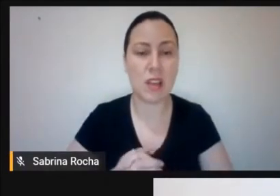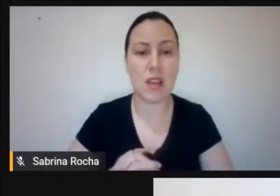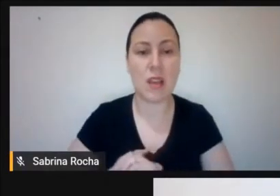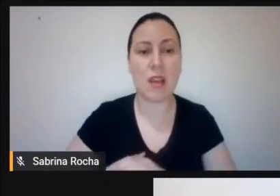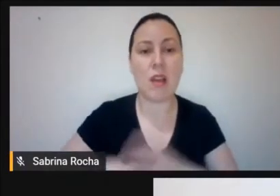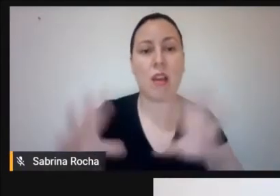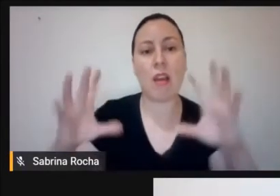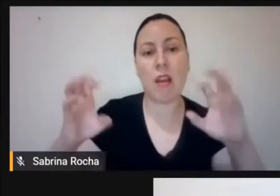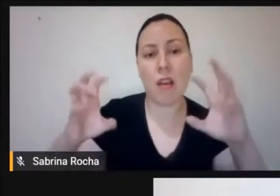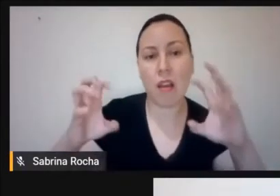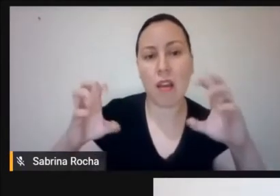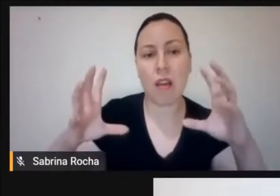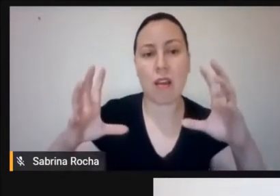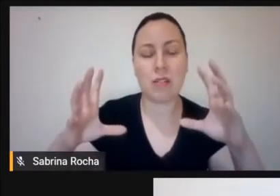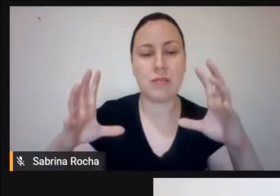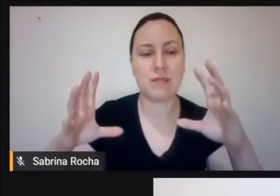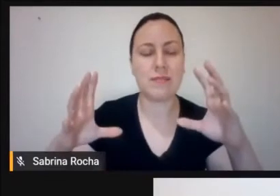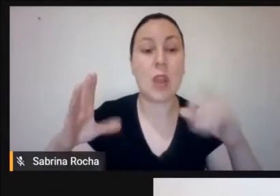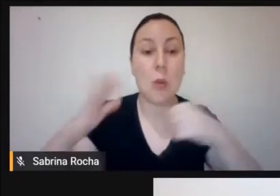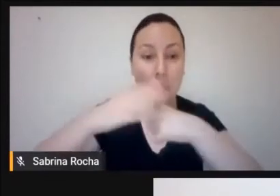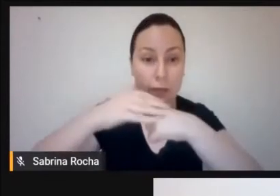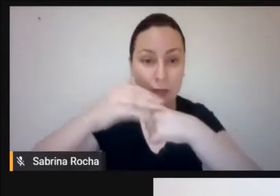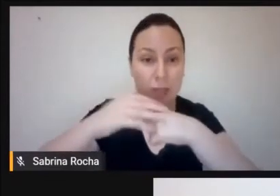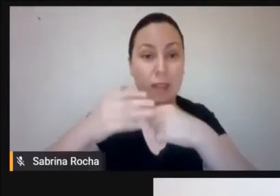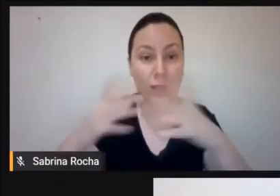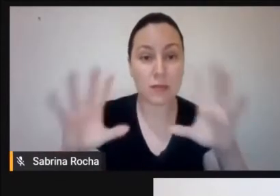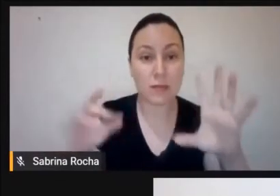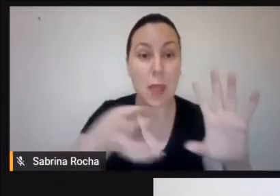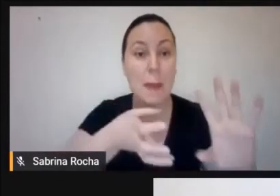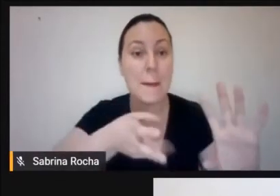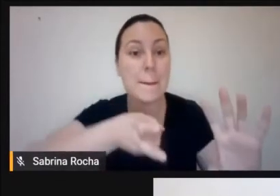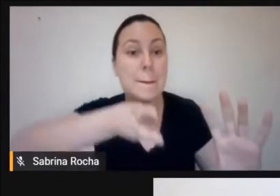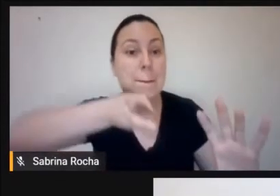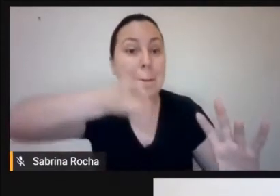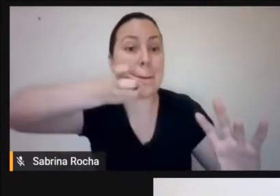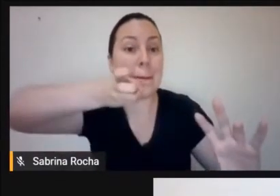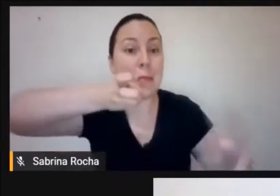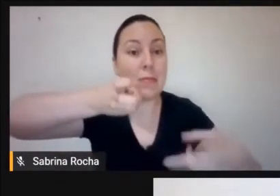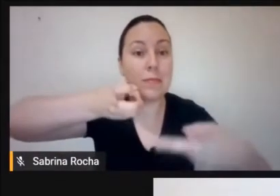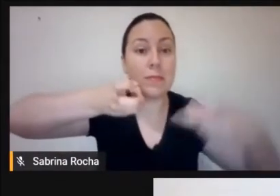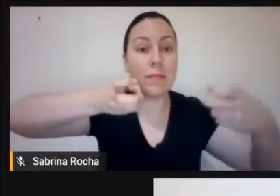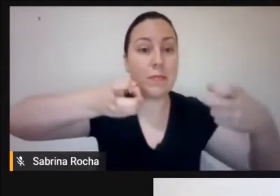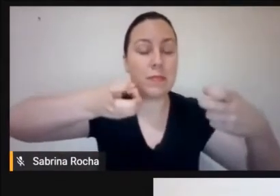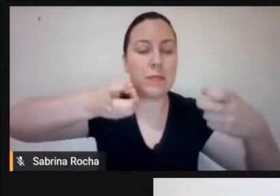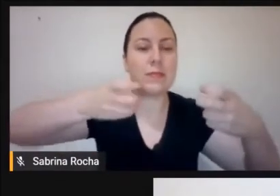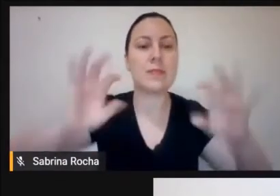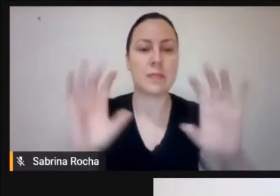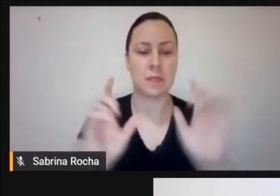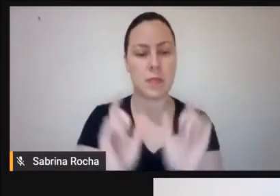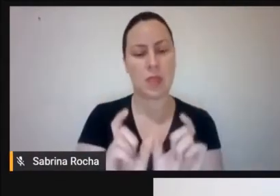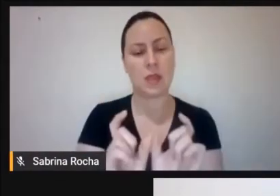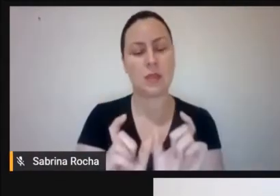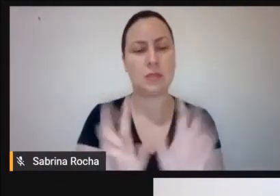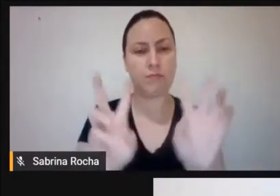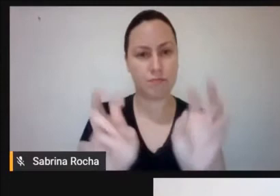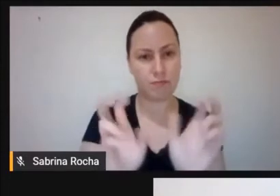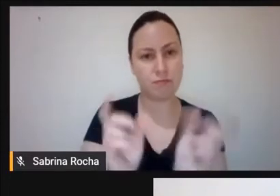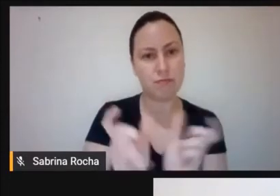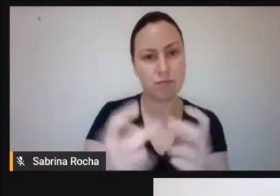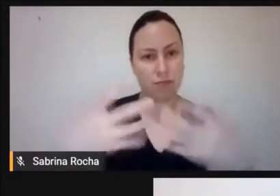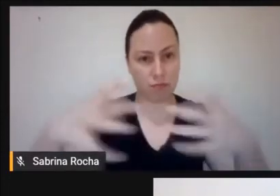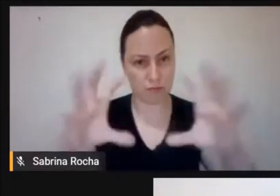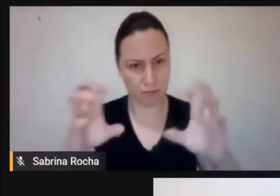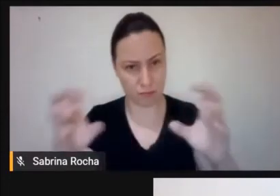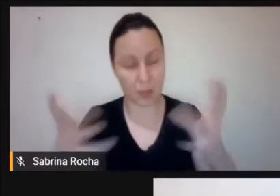vão identificar os conflitos e trabalhar com a matéria dos conflitos para constituir